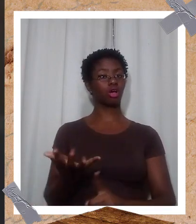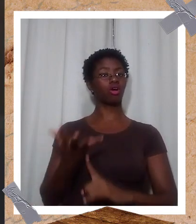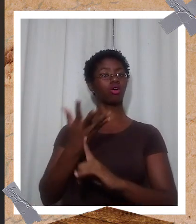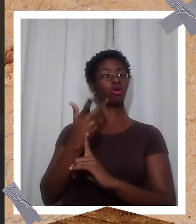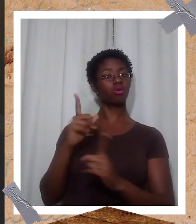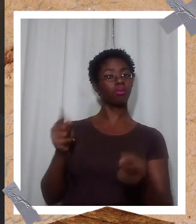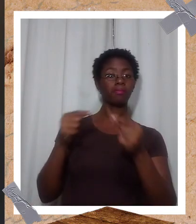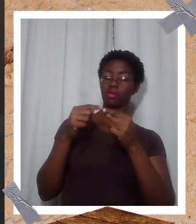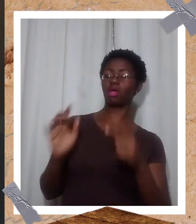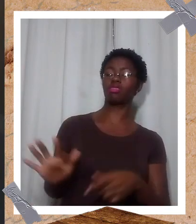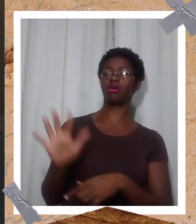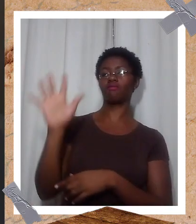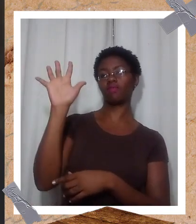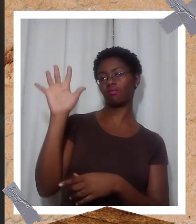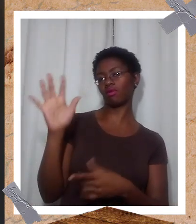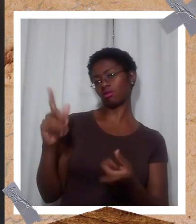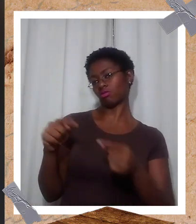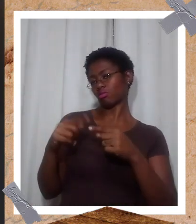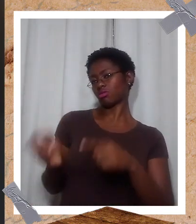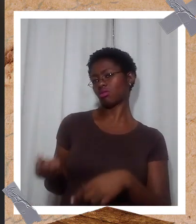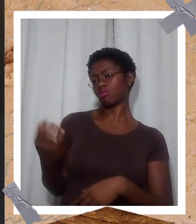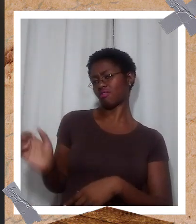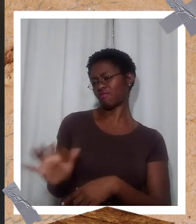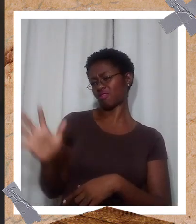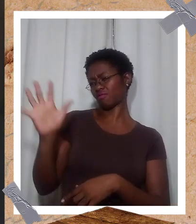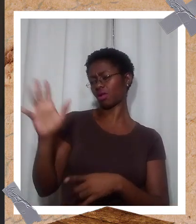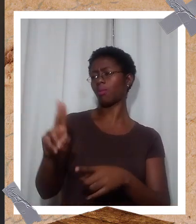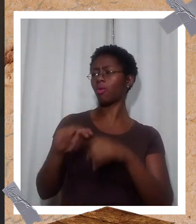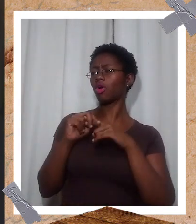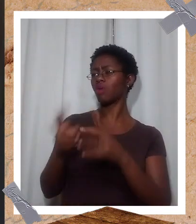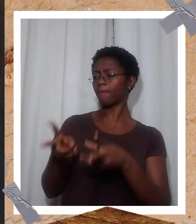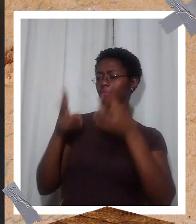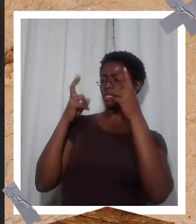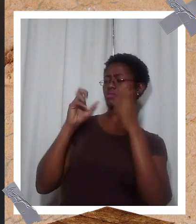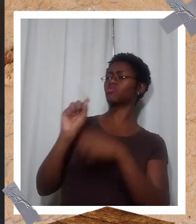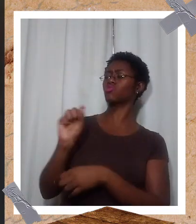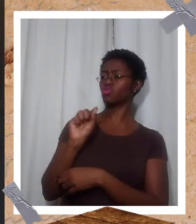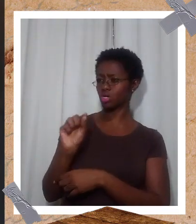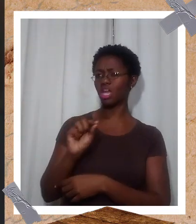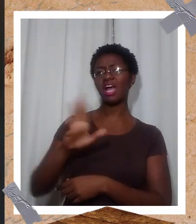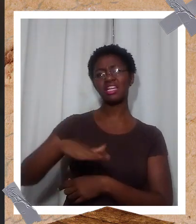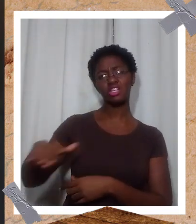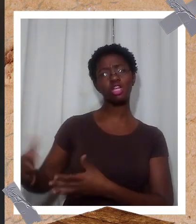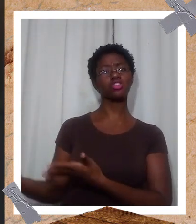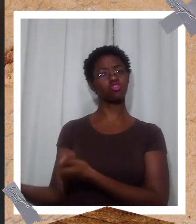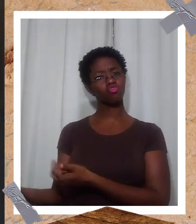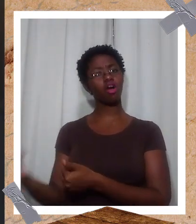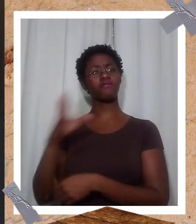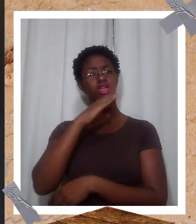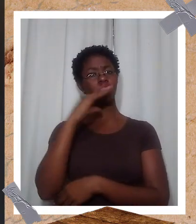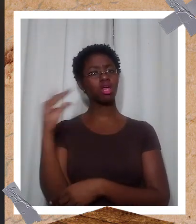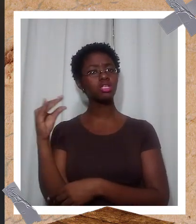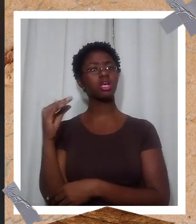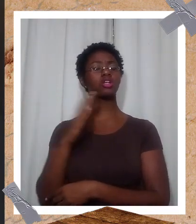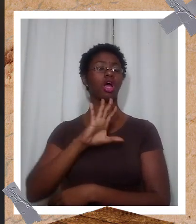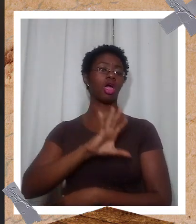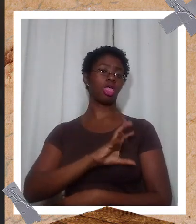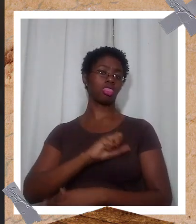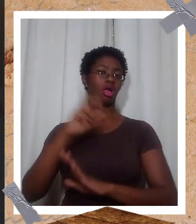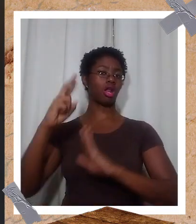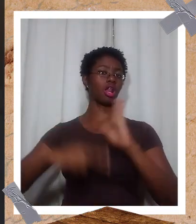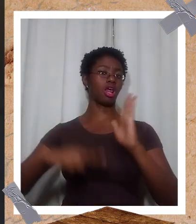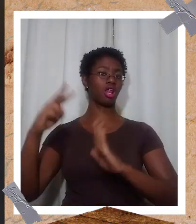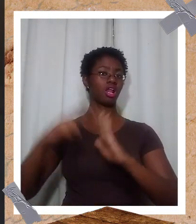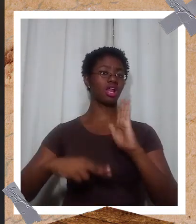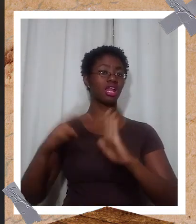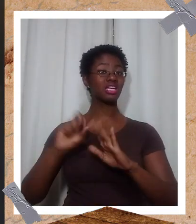relacionadas à periferia, relacionadas à favela, porque o que eu percebi? Eu percebi que as crianças, os jovens, os adolescentes, eles gostavam muito de ler quando